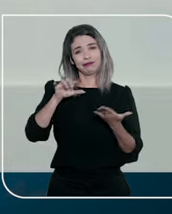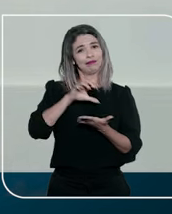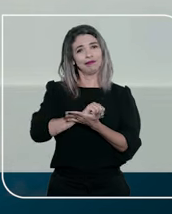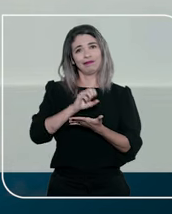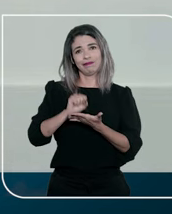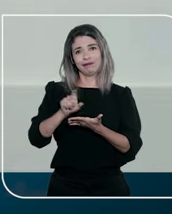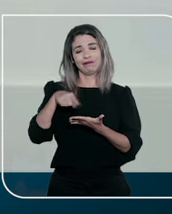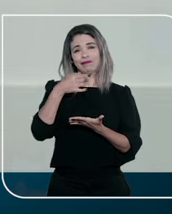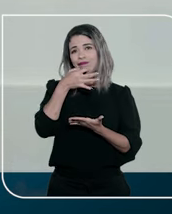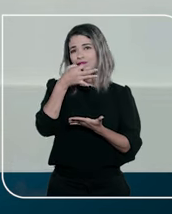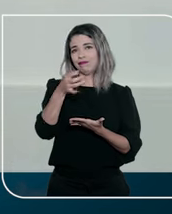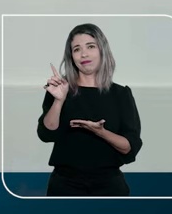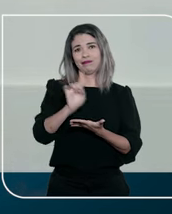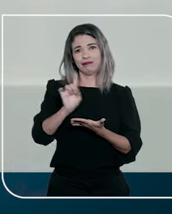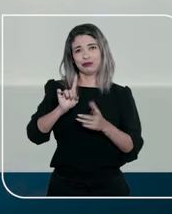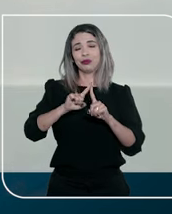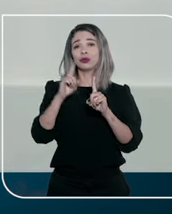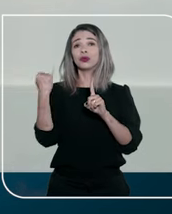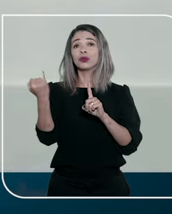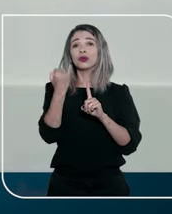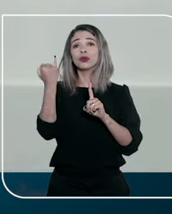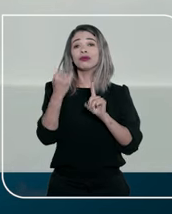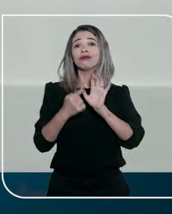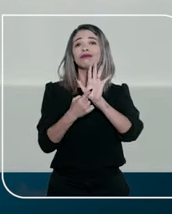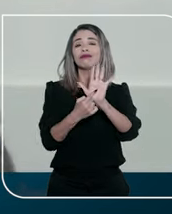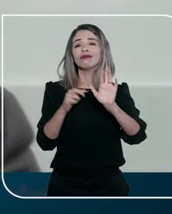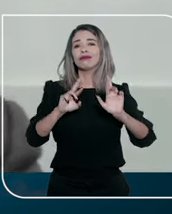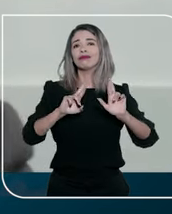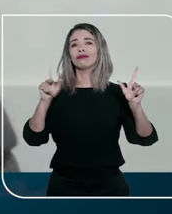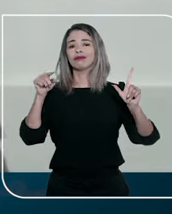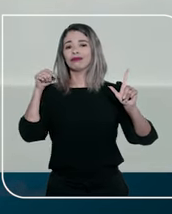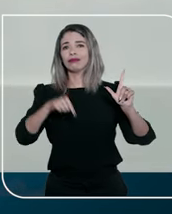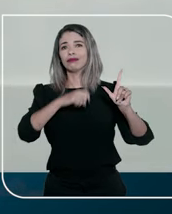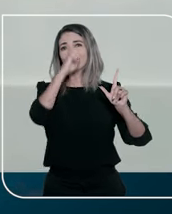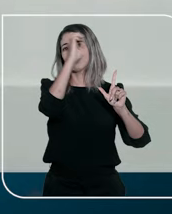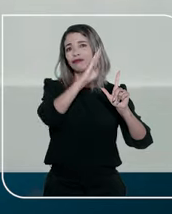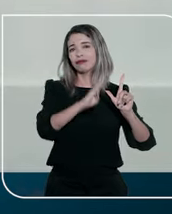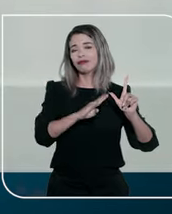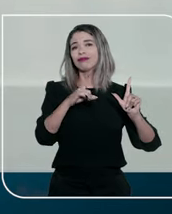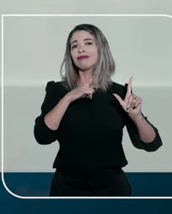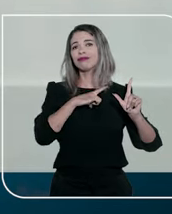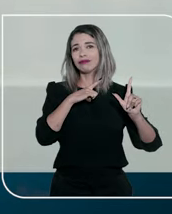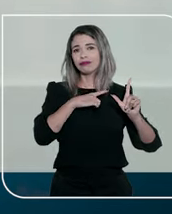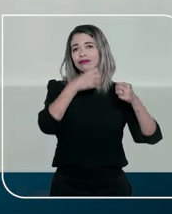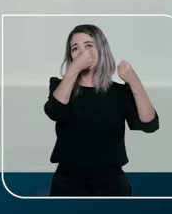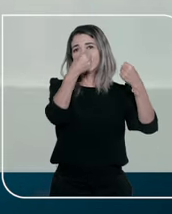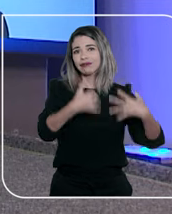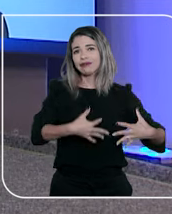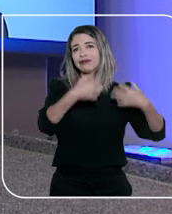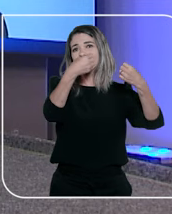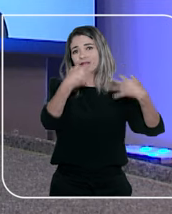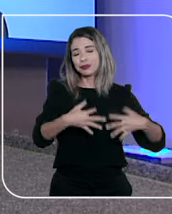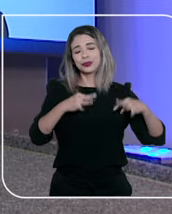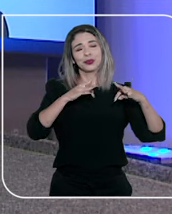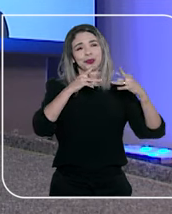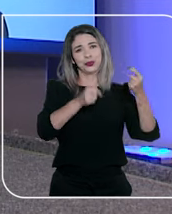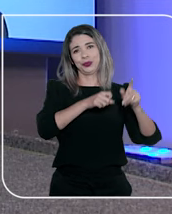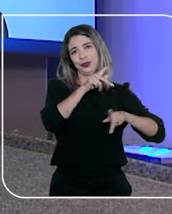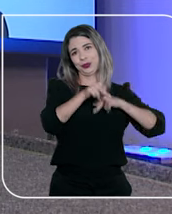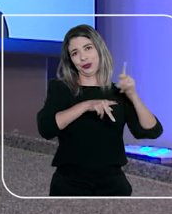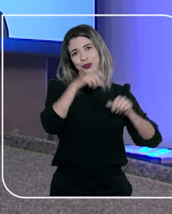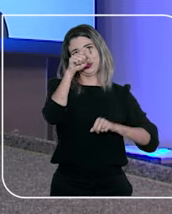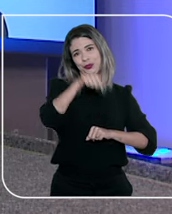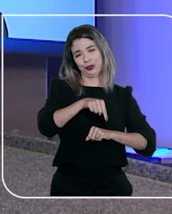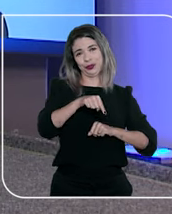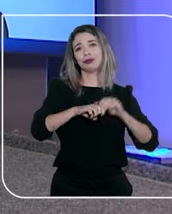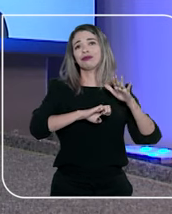mas é importante mostrar a diferença, a dificuldade que existe, inclusive para explicar, né, Ricardo, para, por exemplo, companhias que estão no